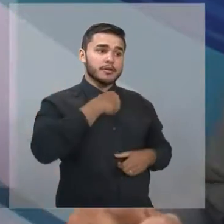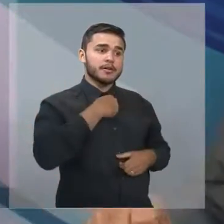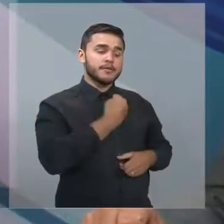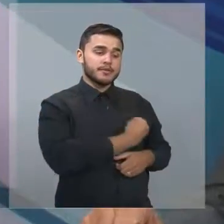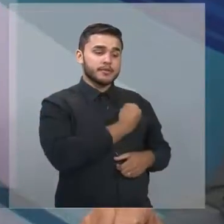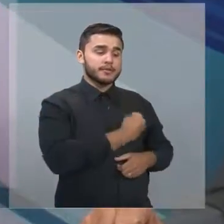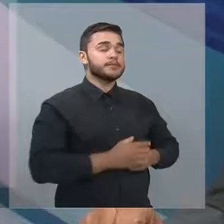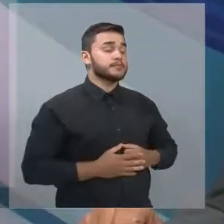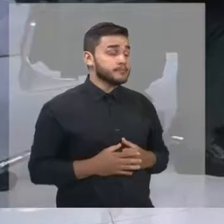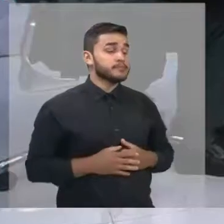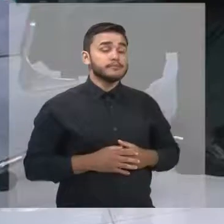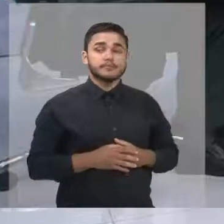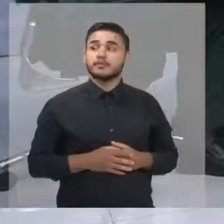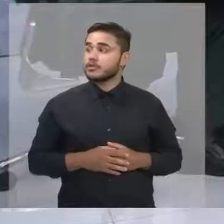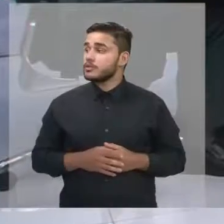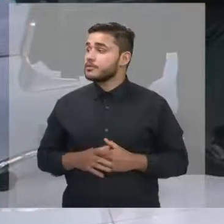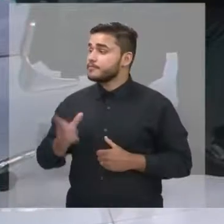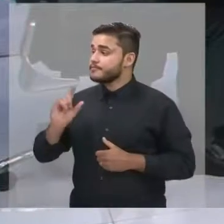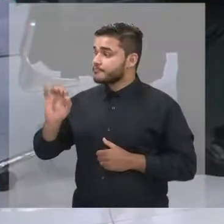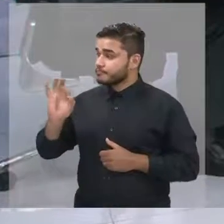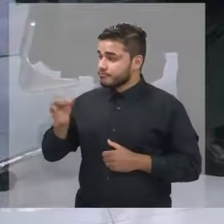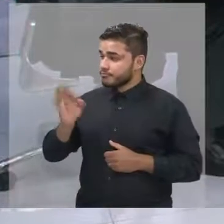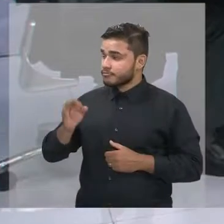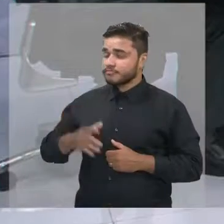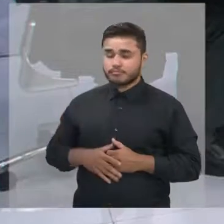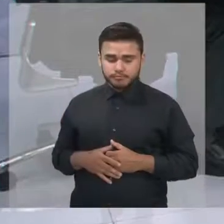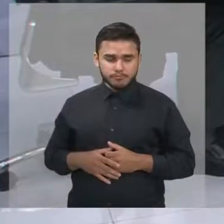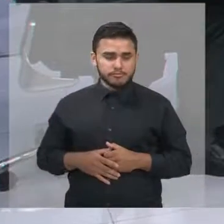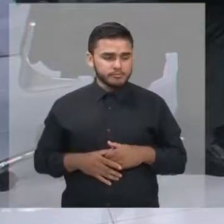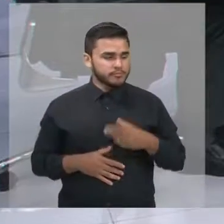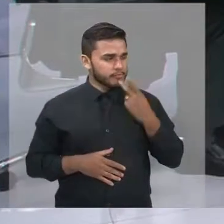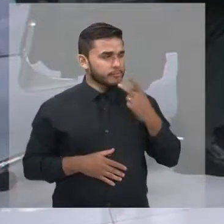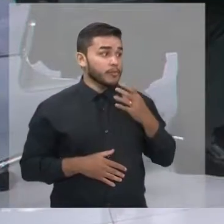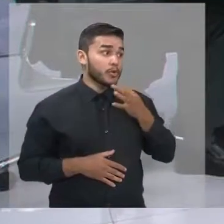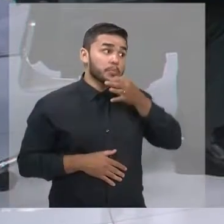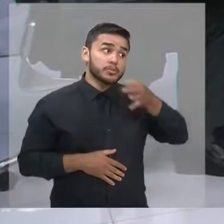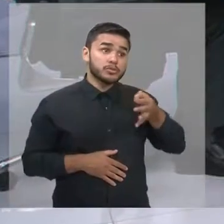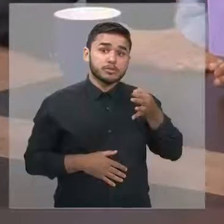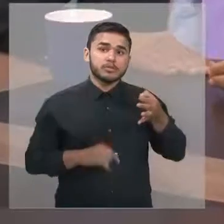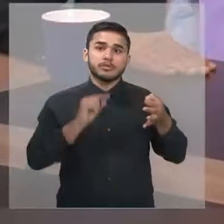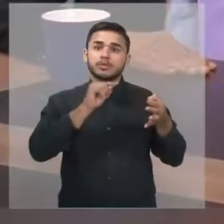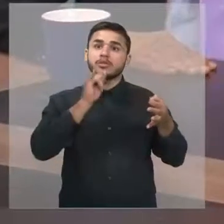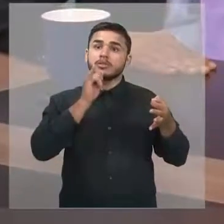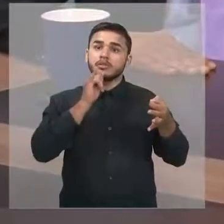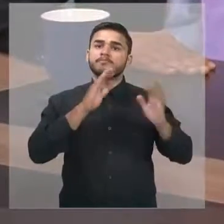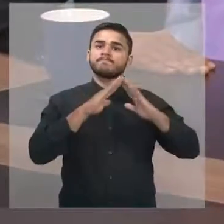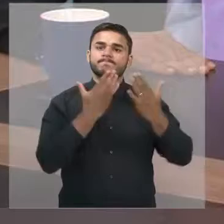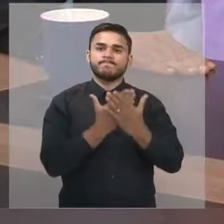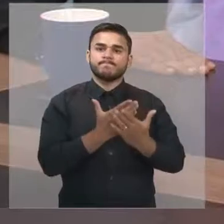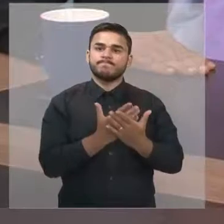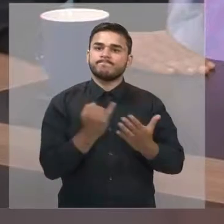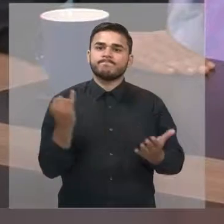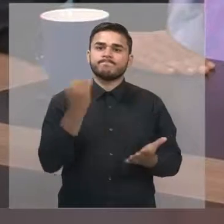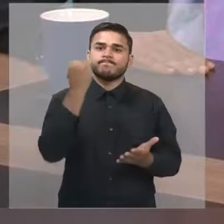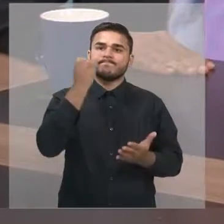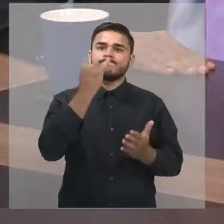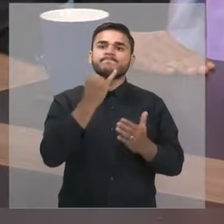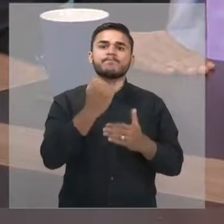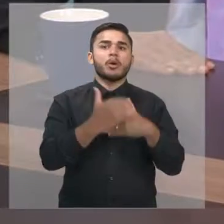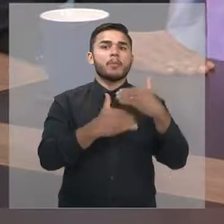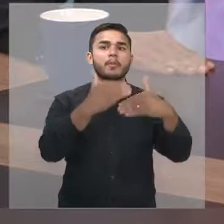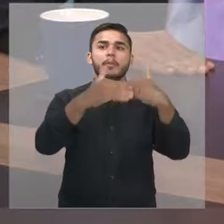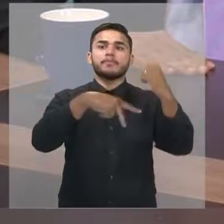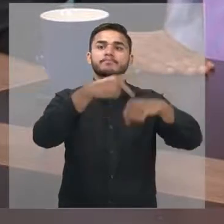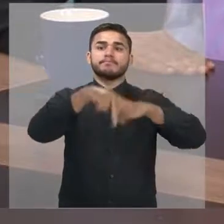para a vida do pai. É verdade, o professor Rui tem esse posicionamento, mas os países que evoluíram, a escola teve uma contribuição